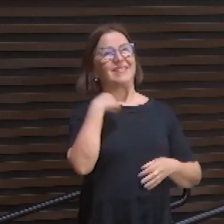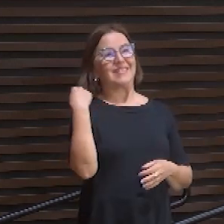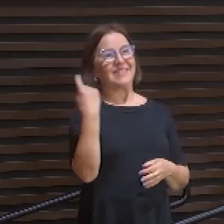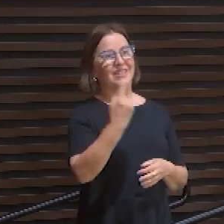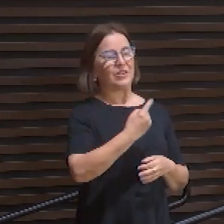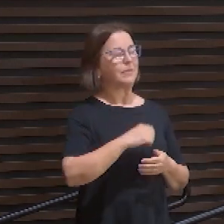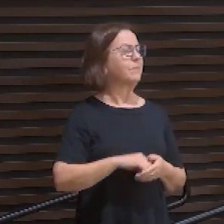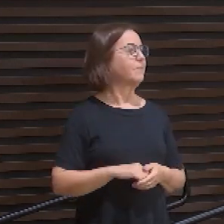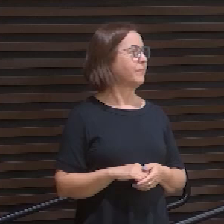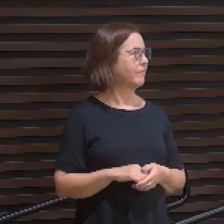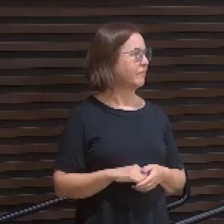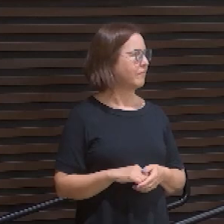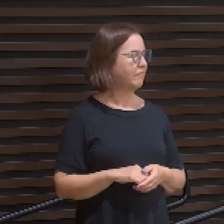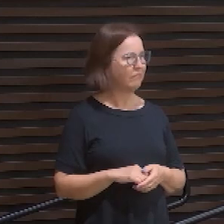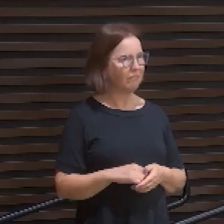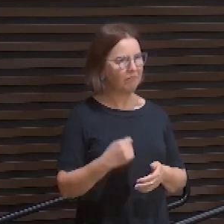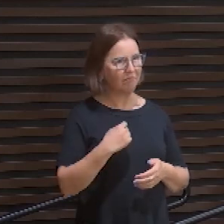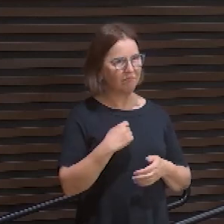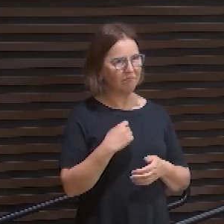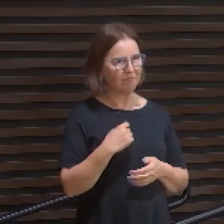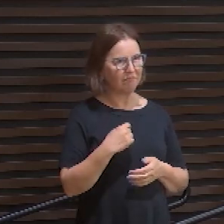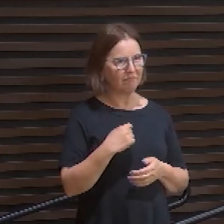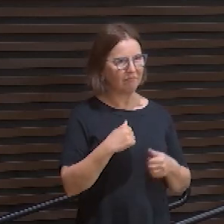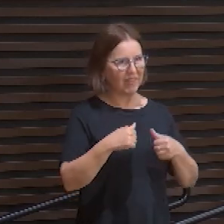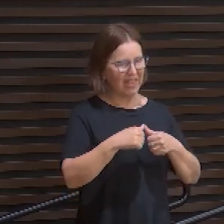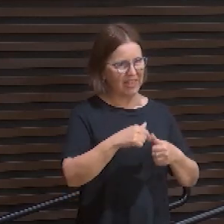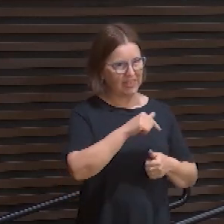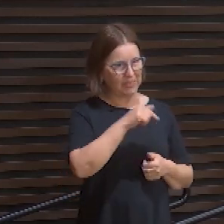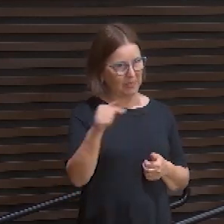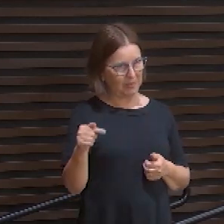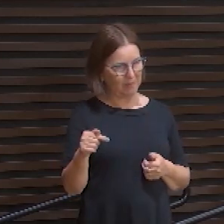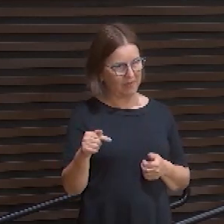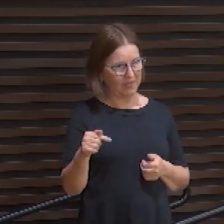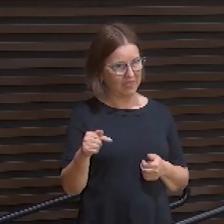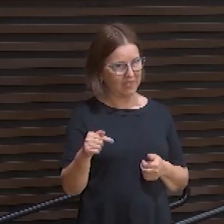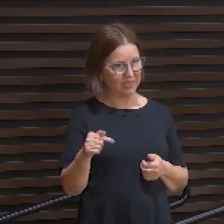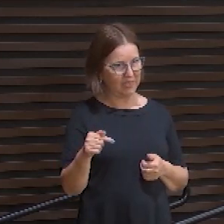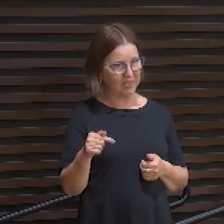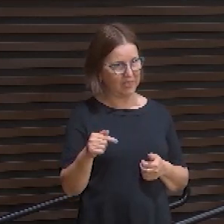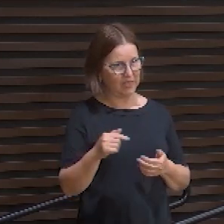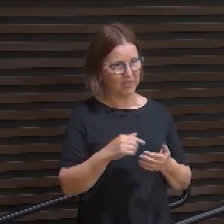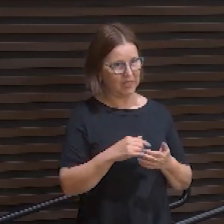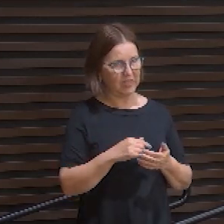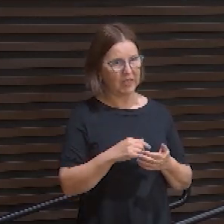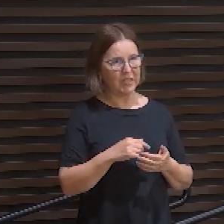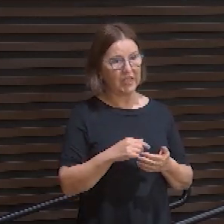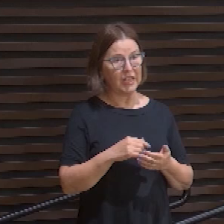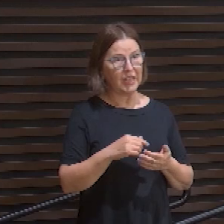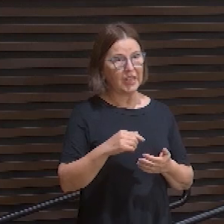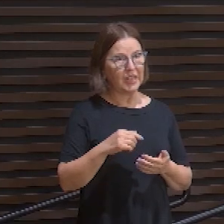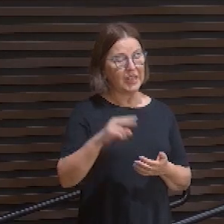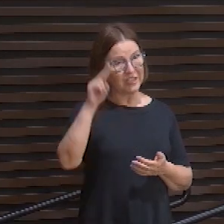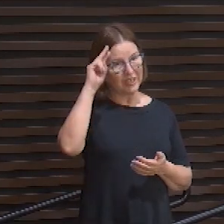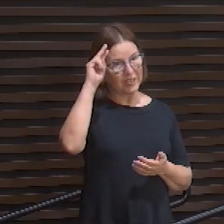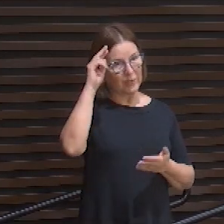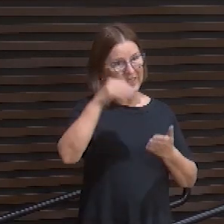Eu tive essa semana de segunda a quarta-feira com um grupo de